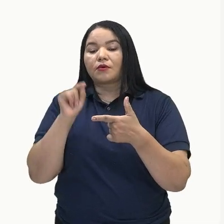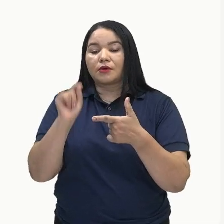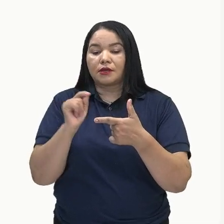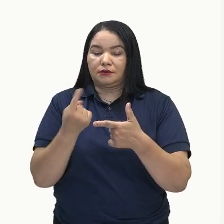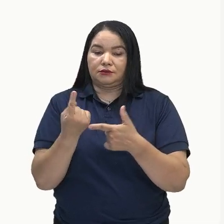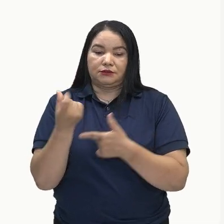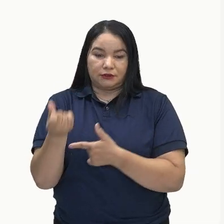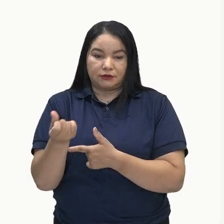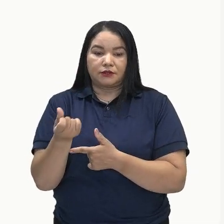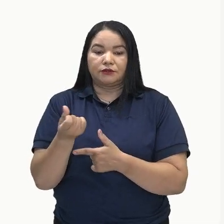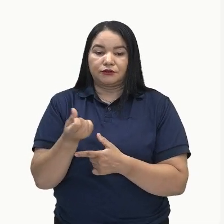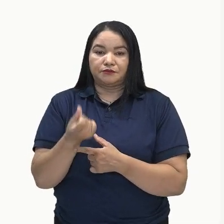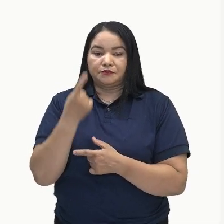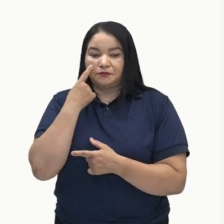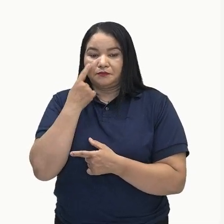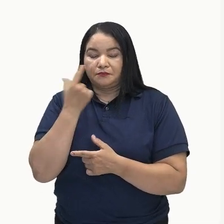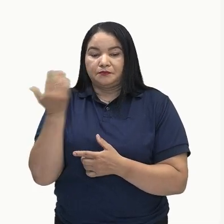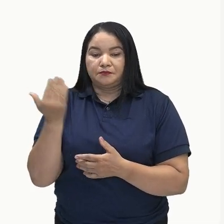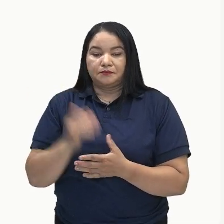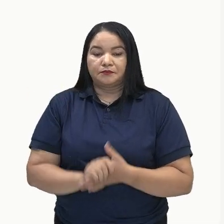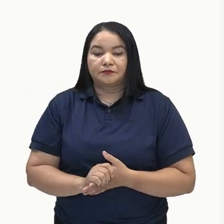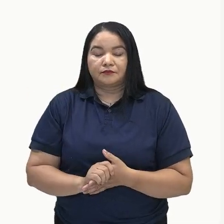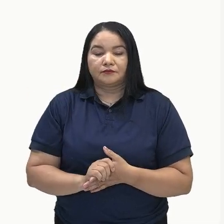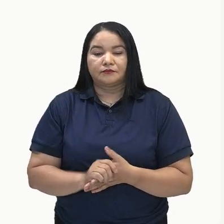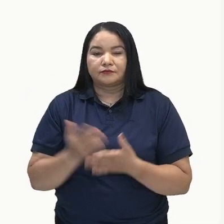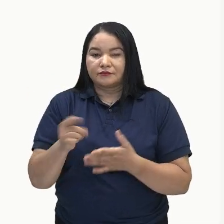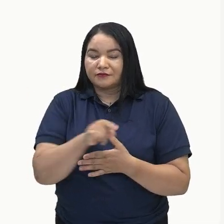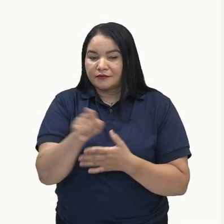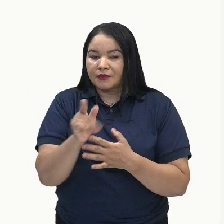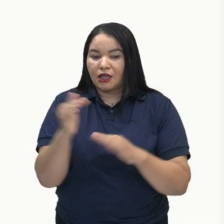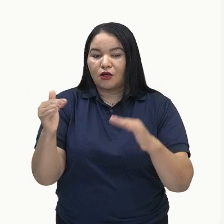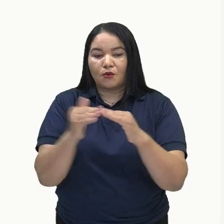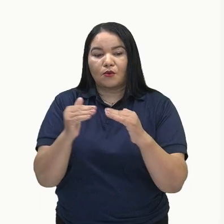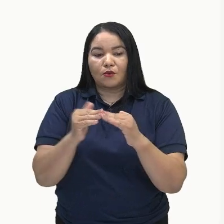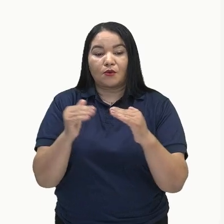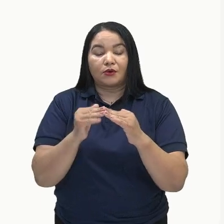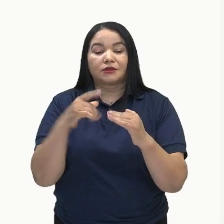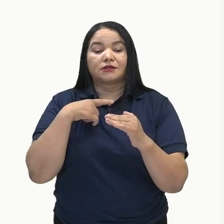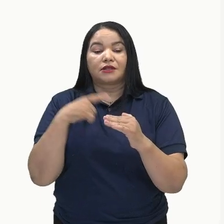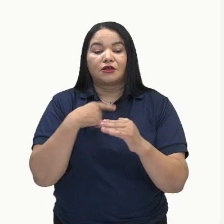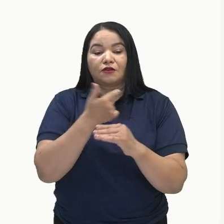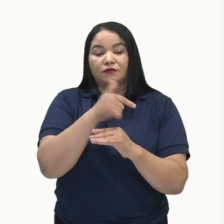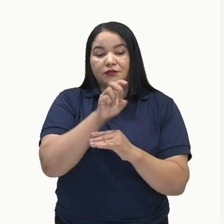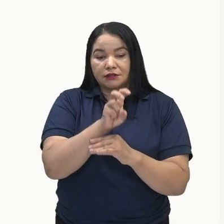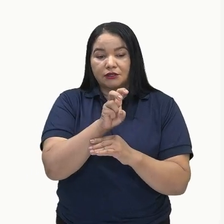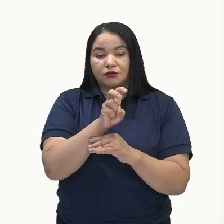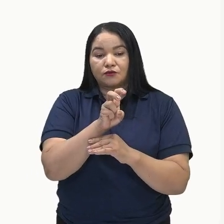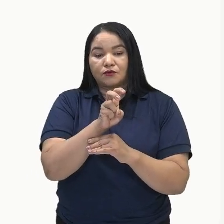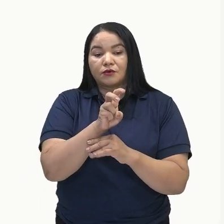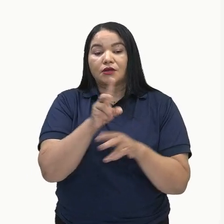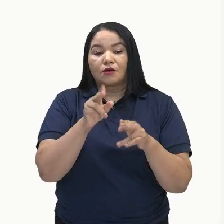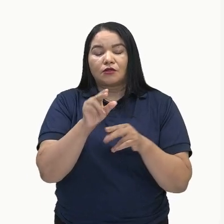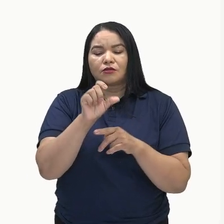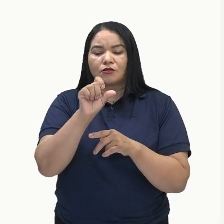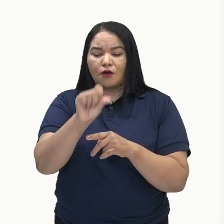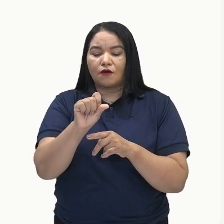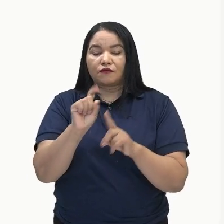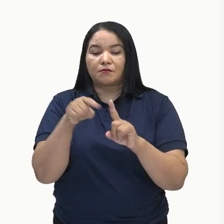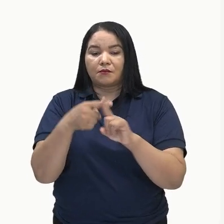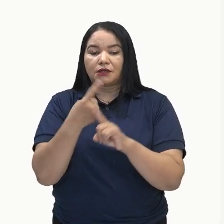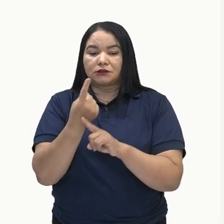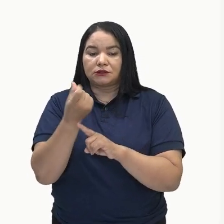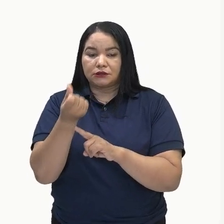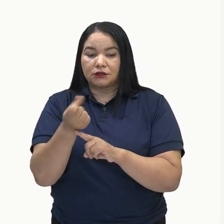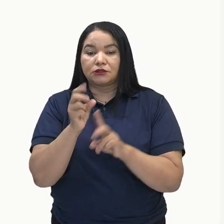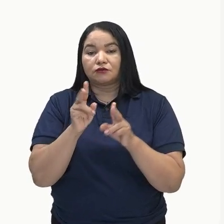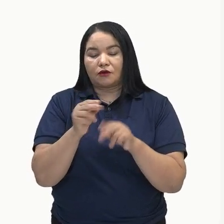mede 16. Aí há de você concordar que nós temos aqui 25, ó, 9 mais 16 também é igual